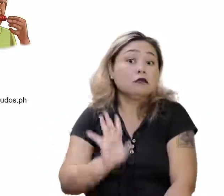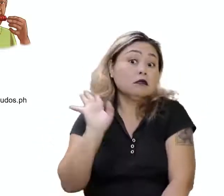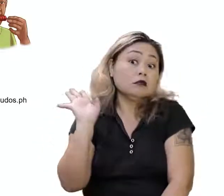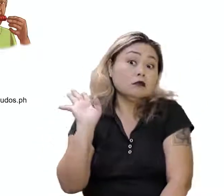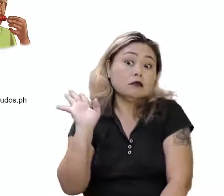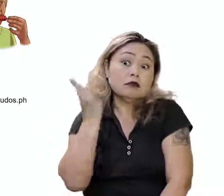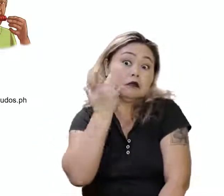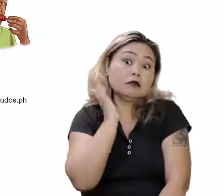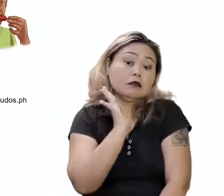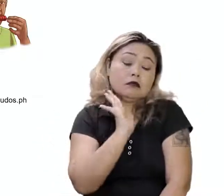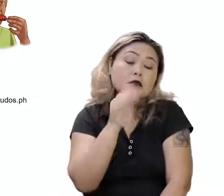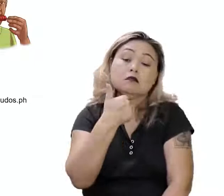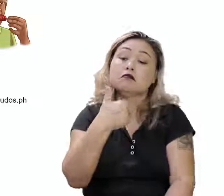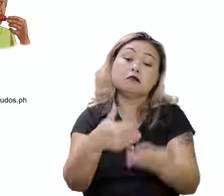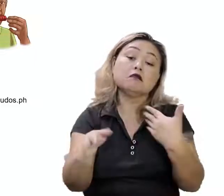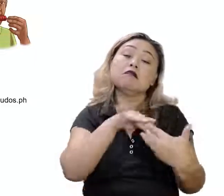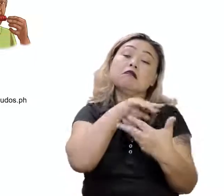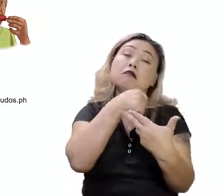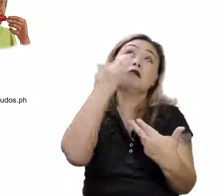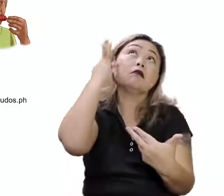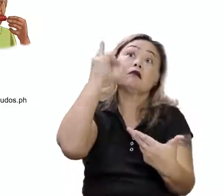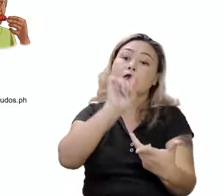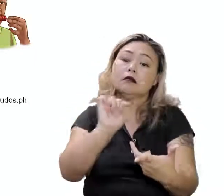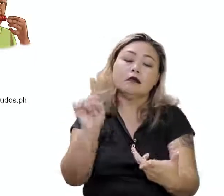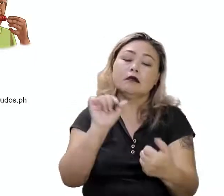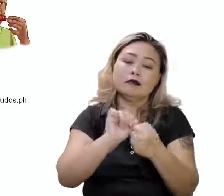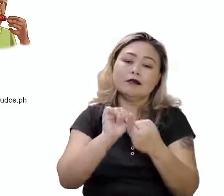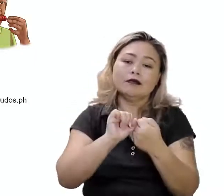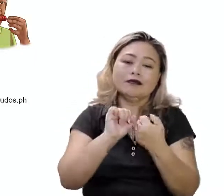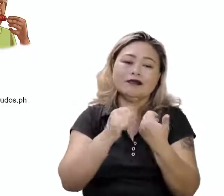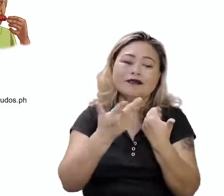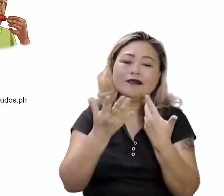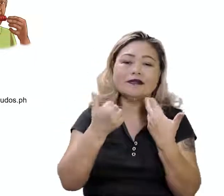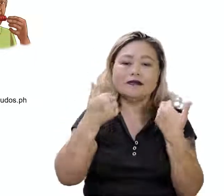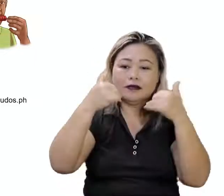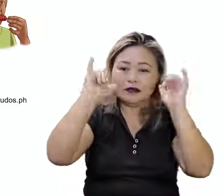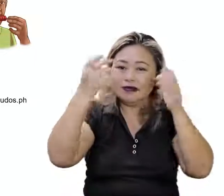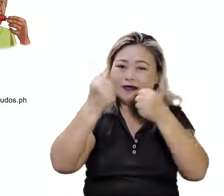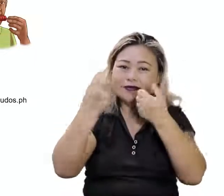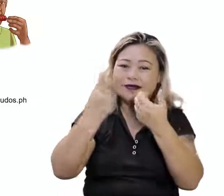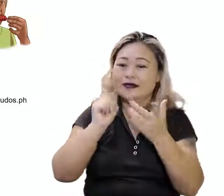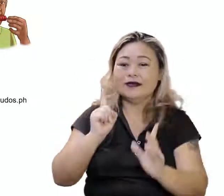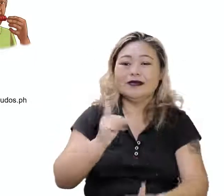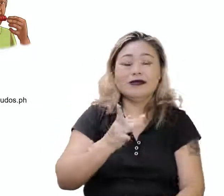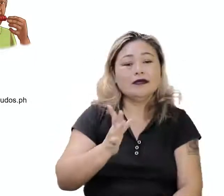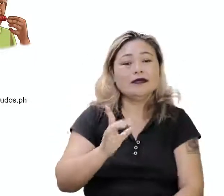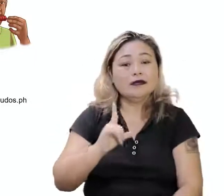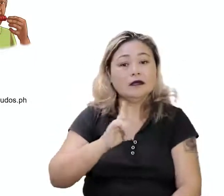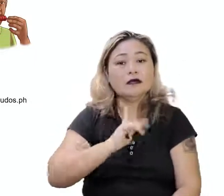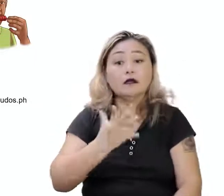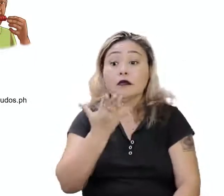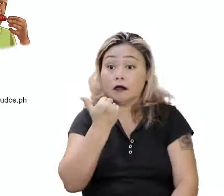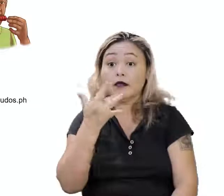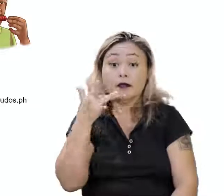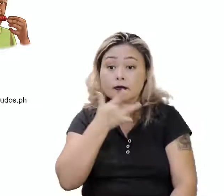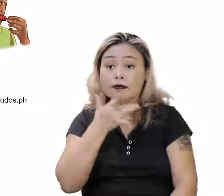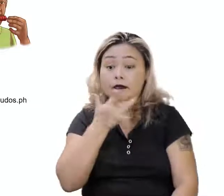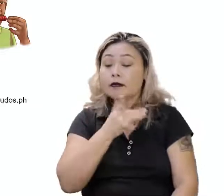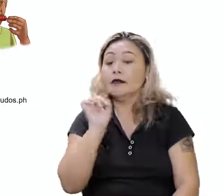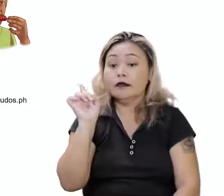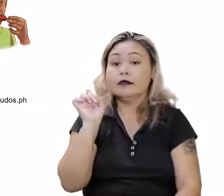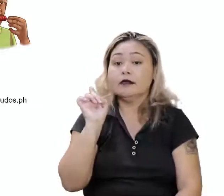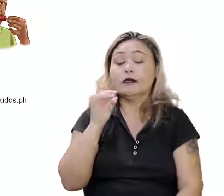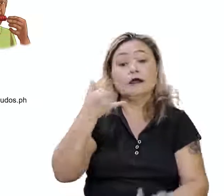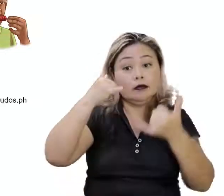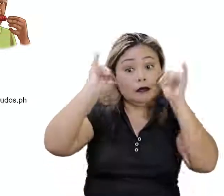Sei lá, mais o que animal que você imaginar aí, tá? Não vamos ficar só na vaquinha não, tadinha. Ela tem muita carne, muito gostosa, com